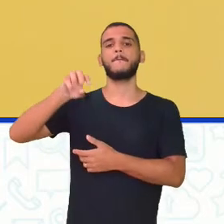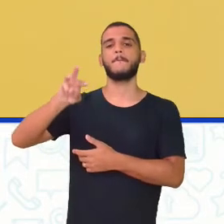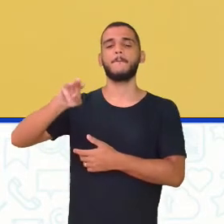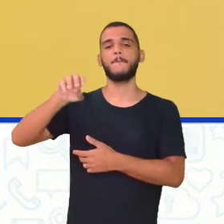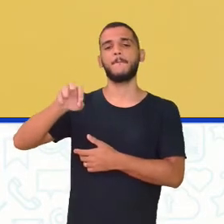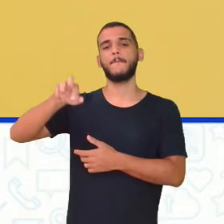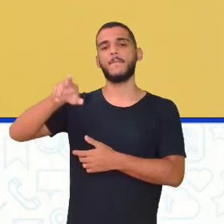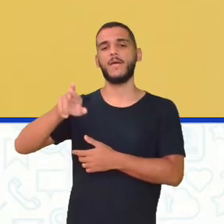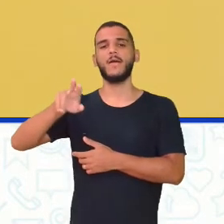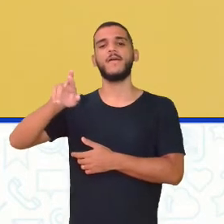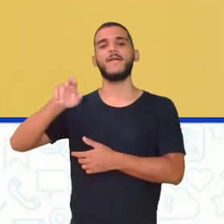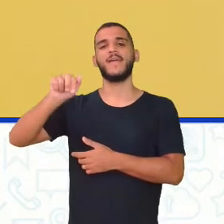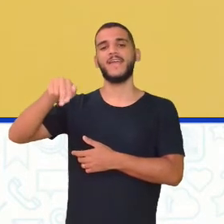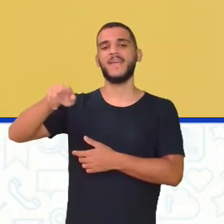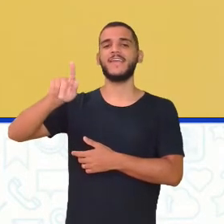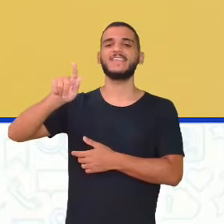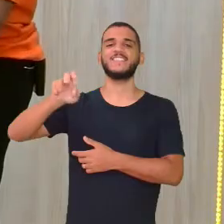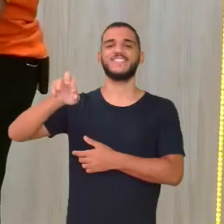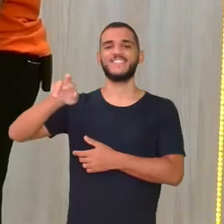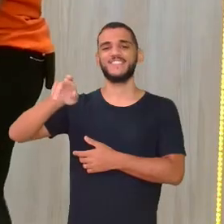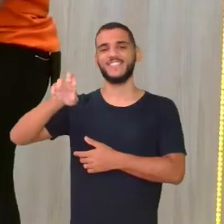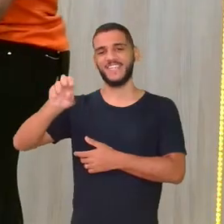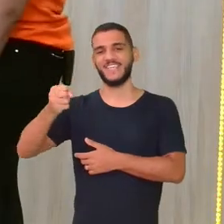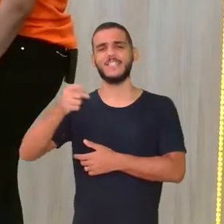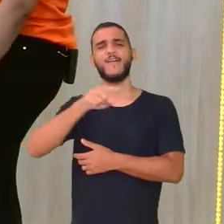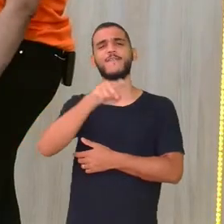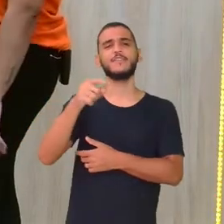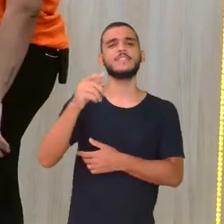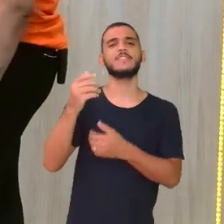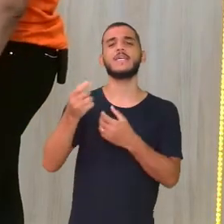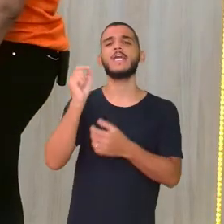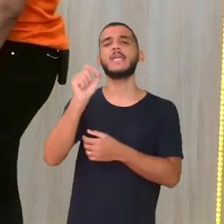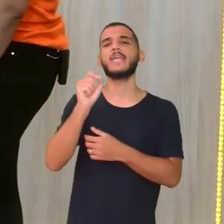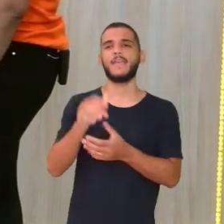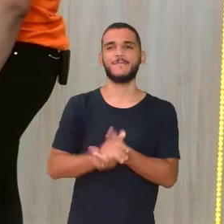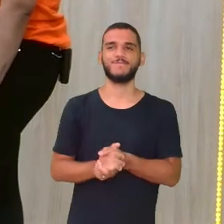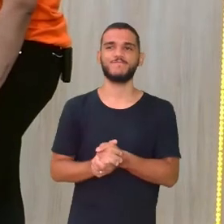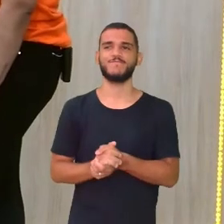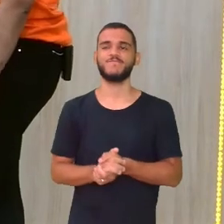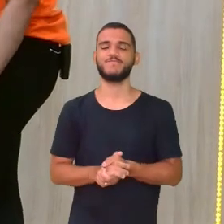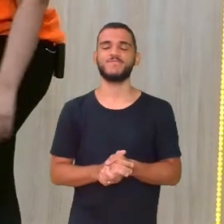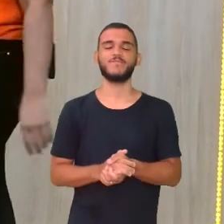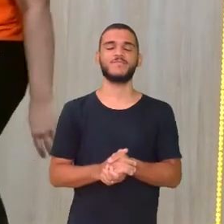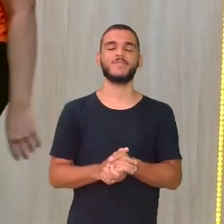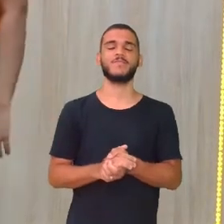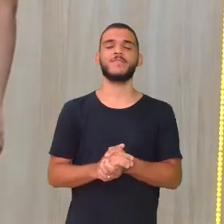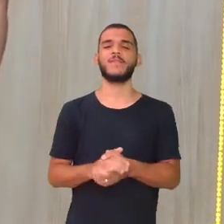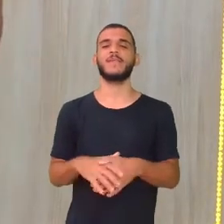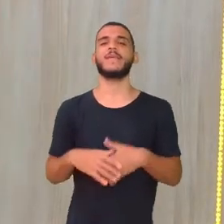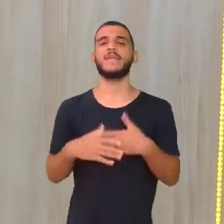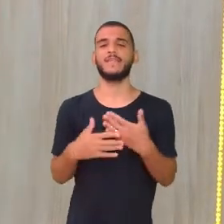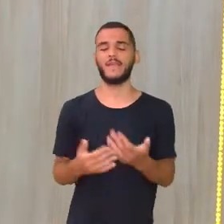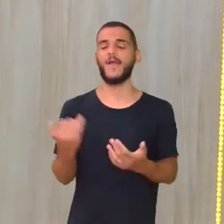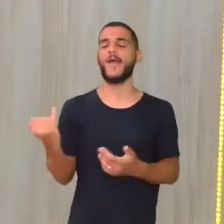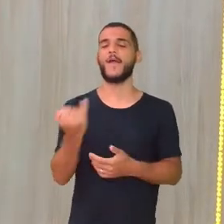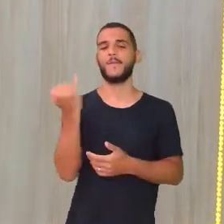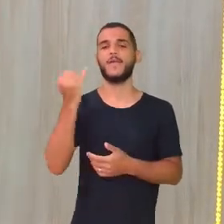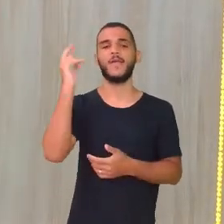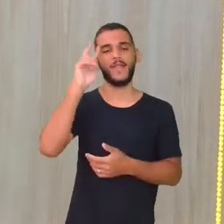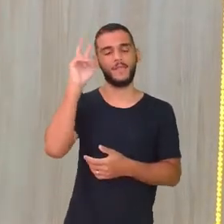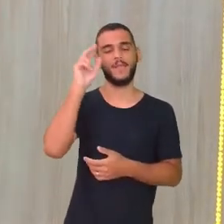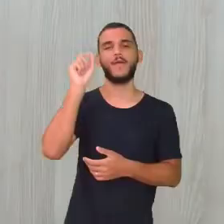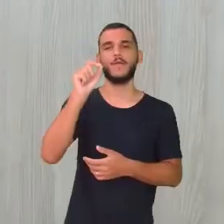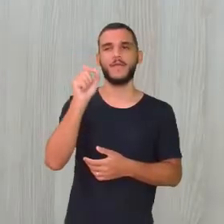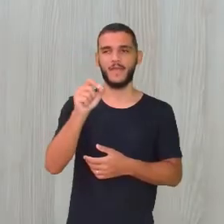passa mais. Mas tudo bem. Mas a gente sempre escolhe alguém para representar a gente. Professora Viviane, Diga. é importante a gente lembrar que